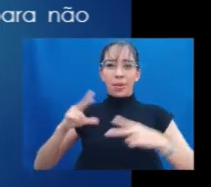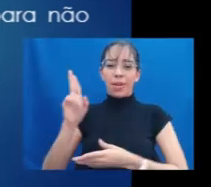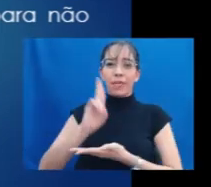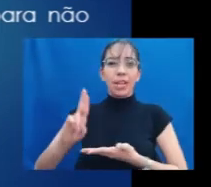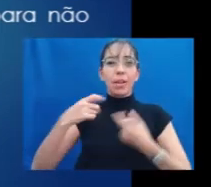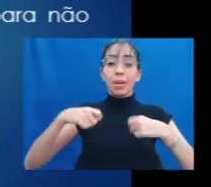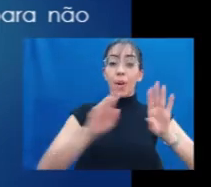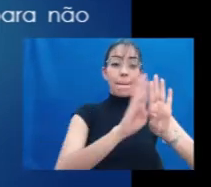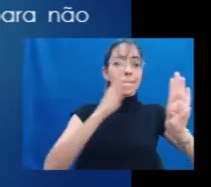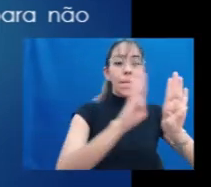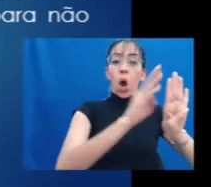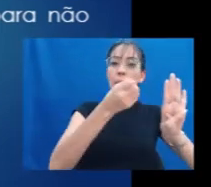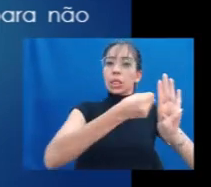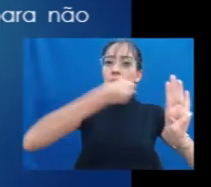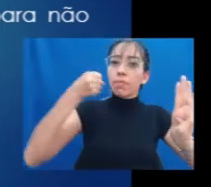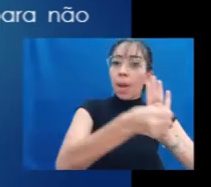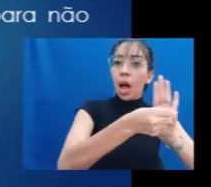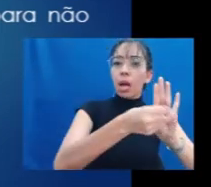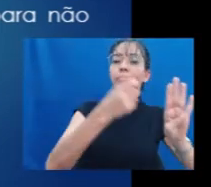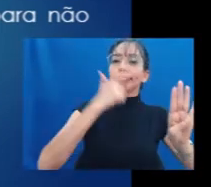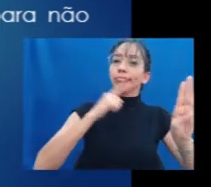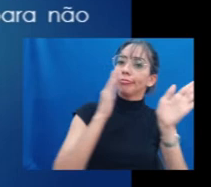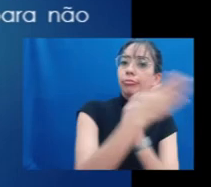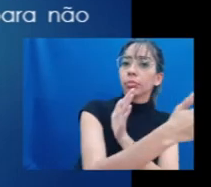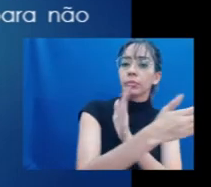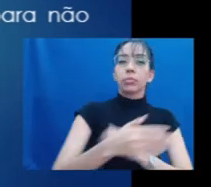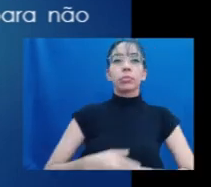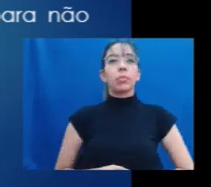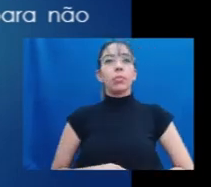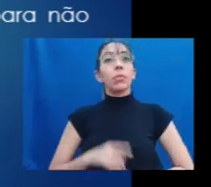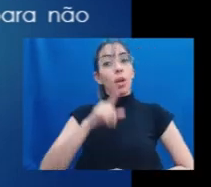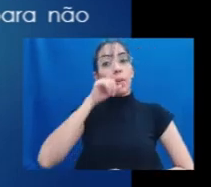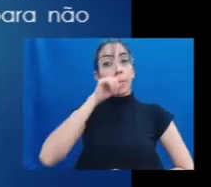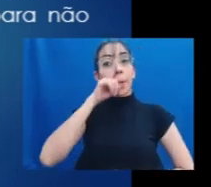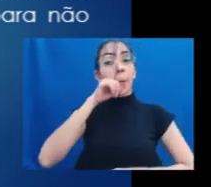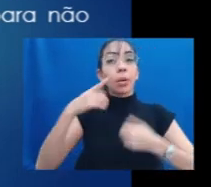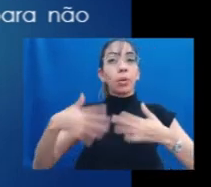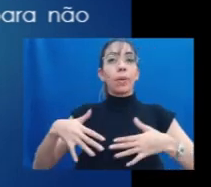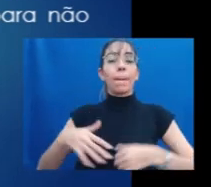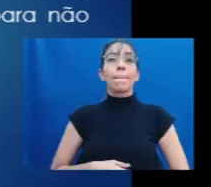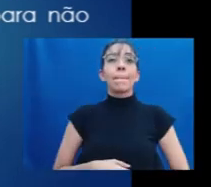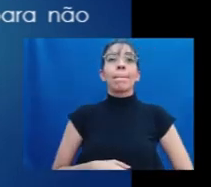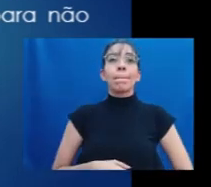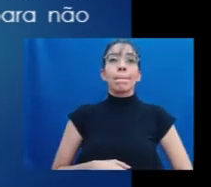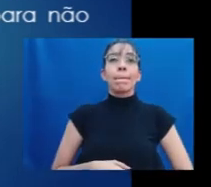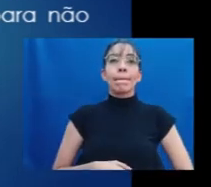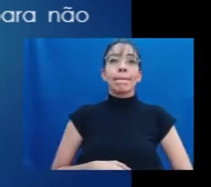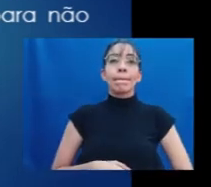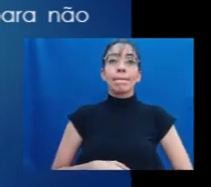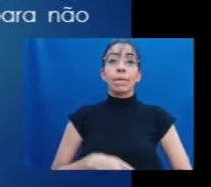porta para as pessoas conseguirem evacuar o prédio. Então, né, algo bem complicado,